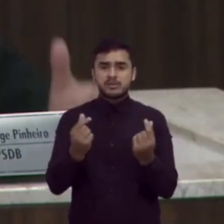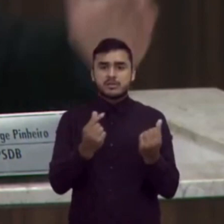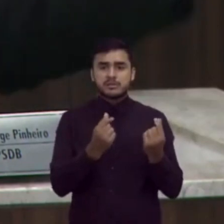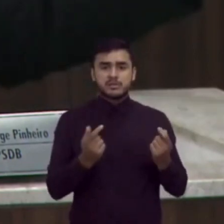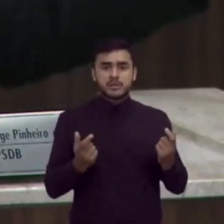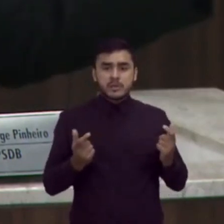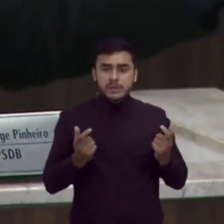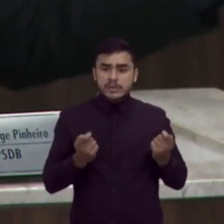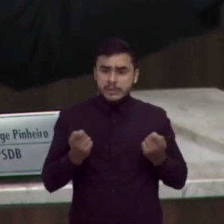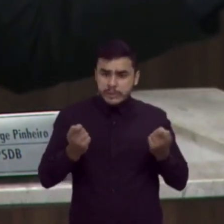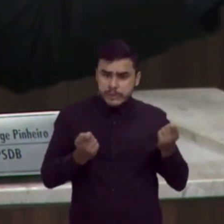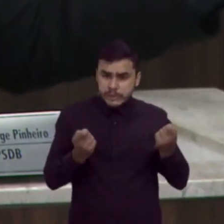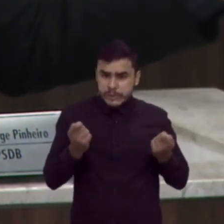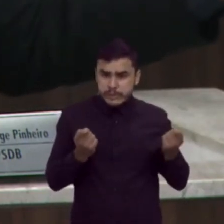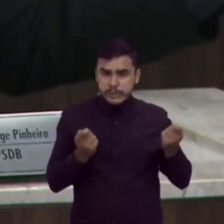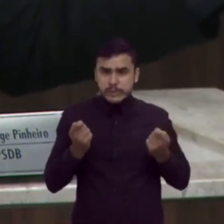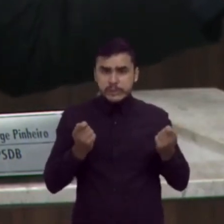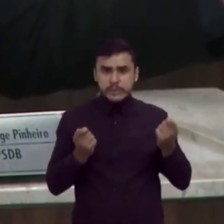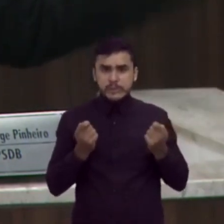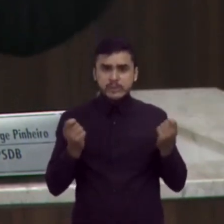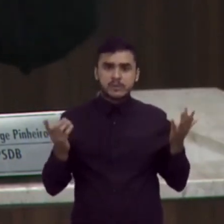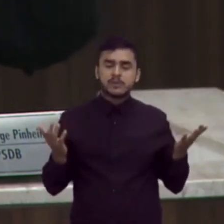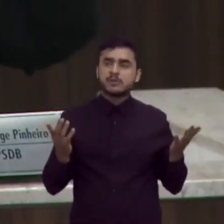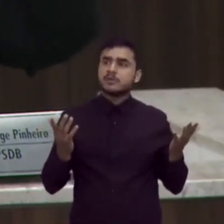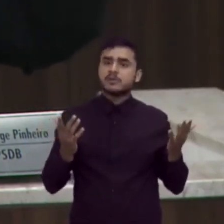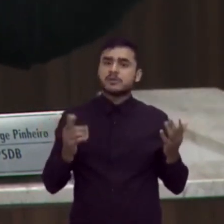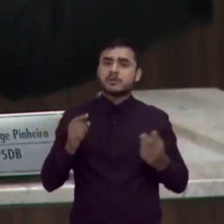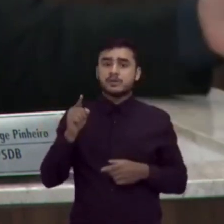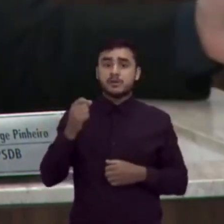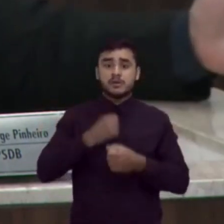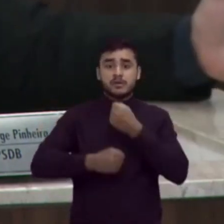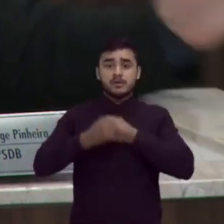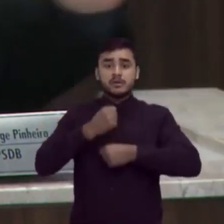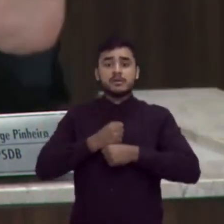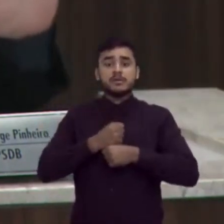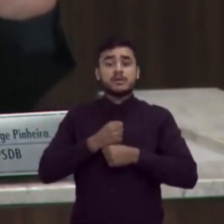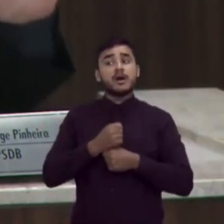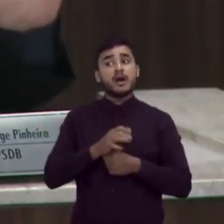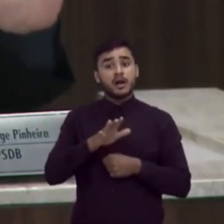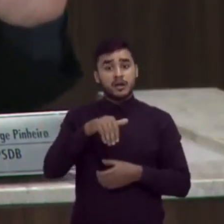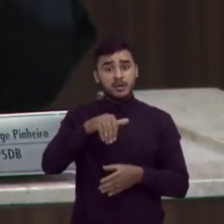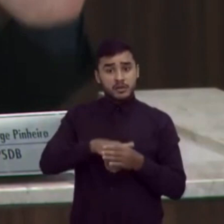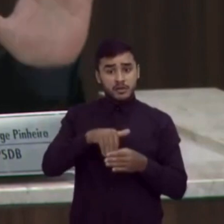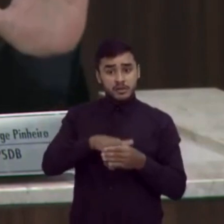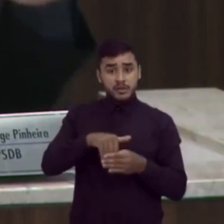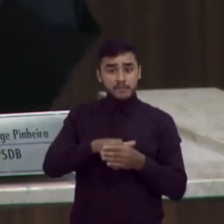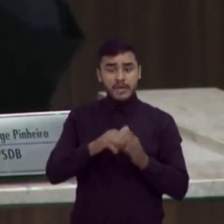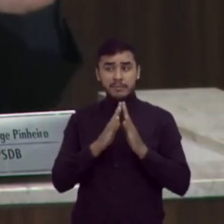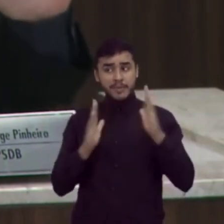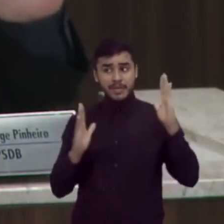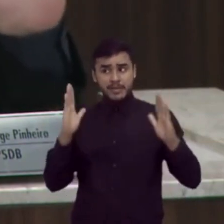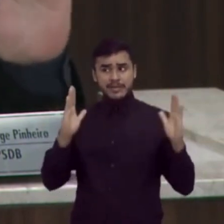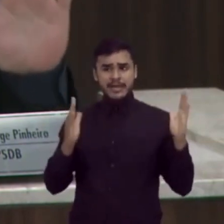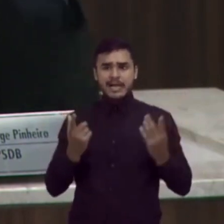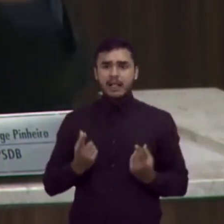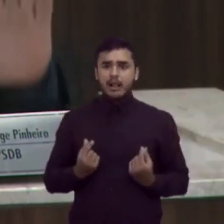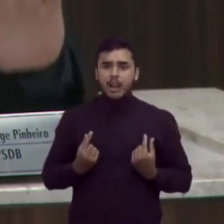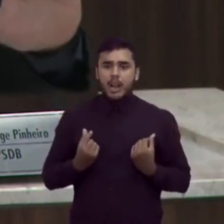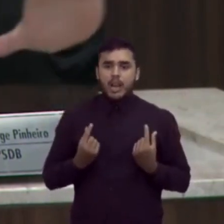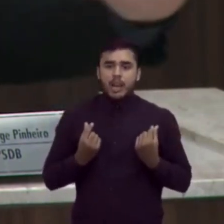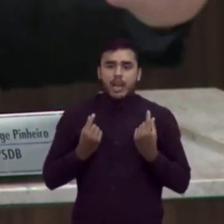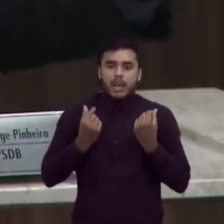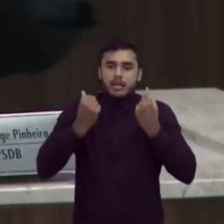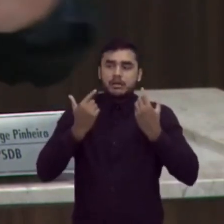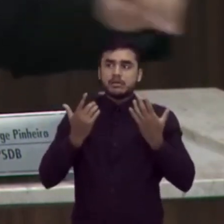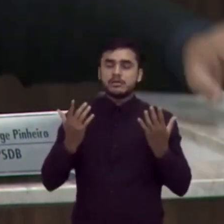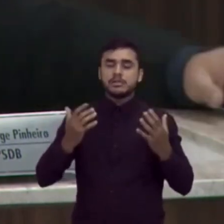máquina estava pesada. E estava pesada por quê? Ano passado foi eleição. Será que foi por isso? Aí agora, passada a eleição, aí